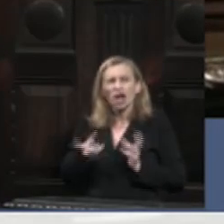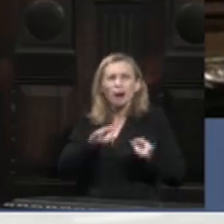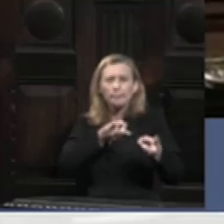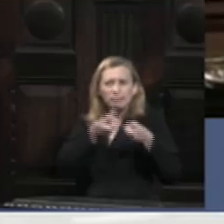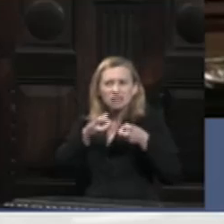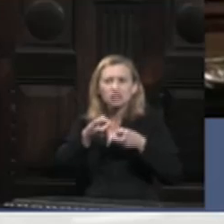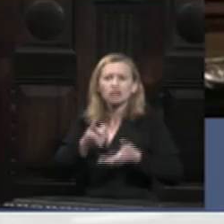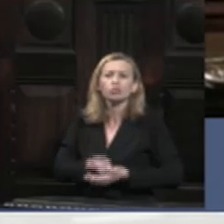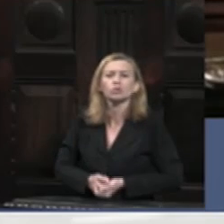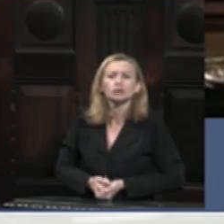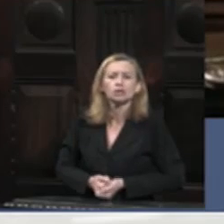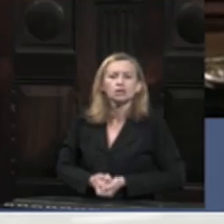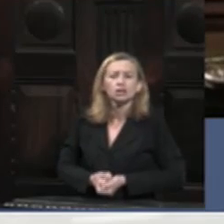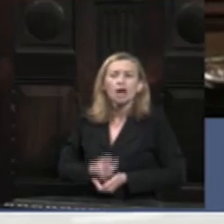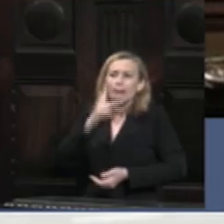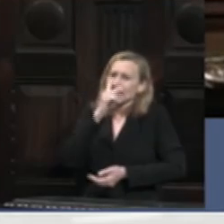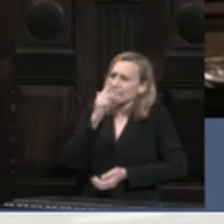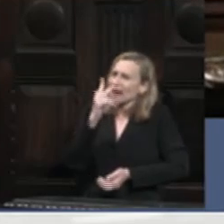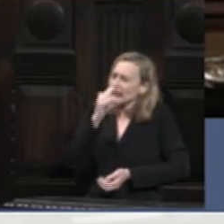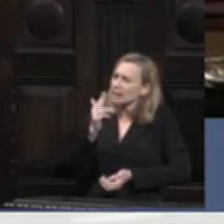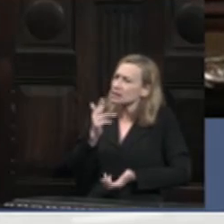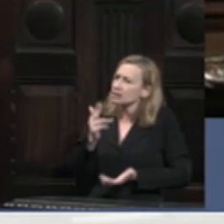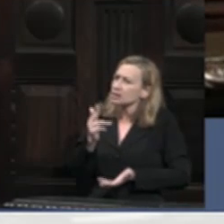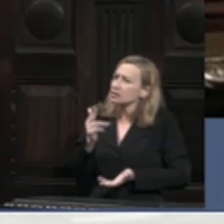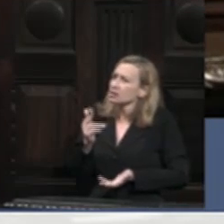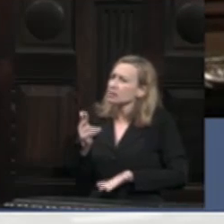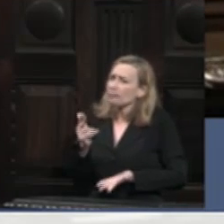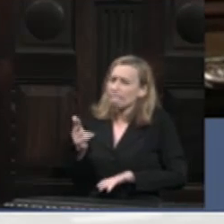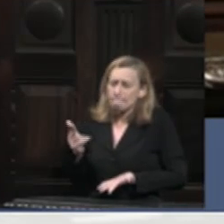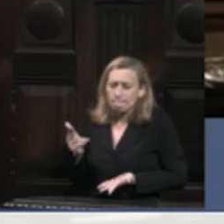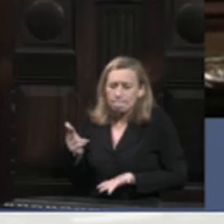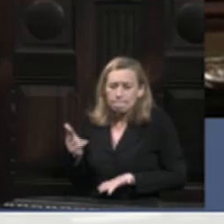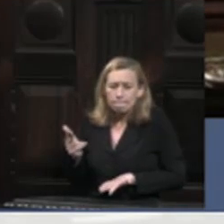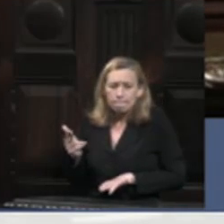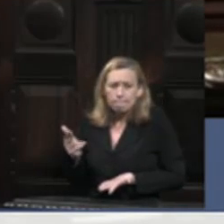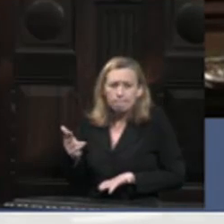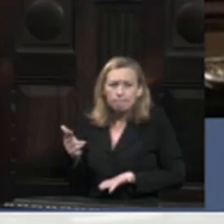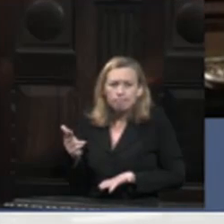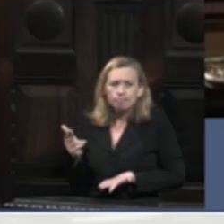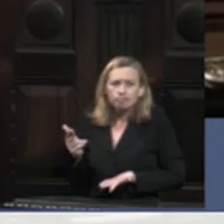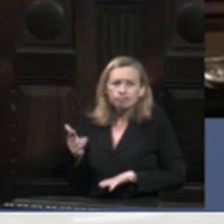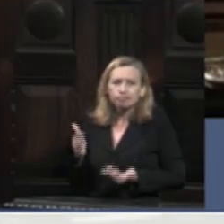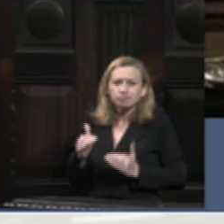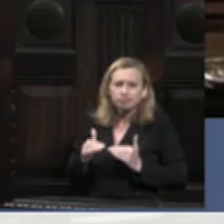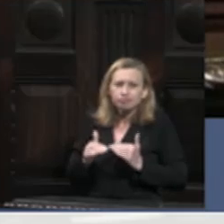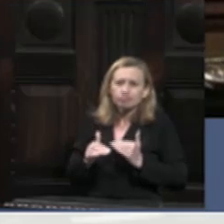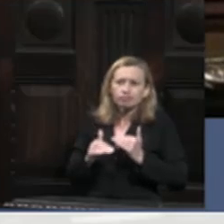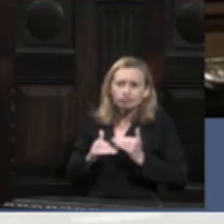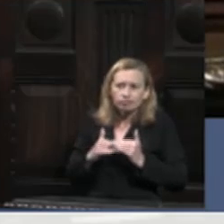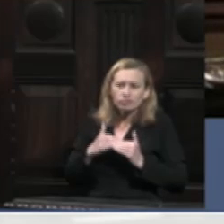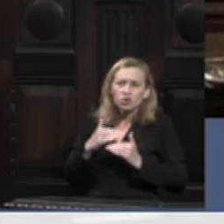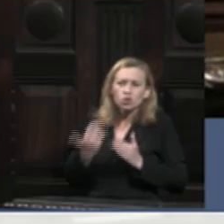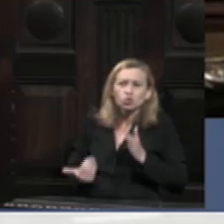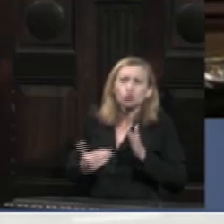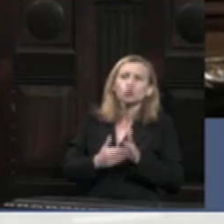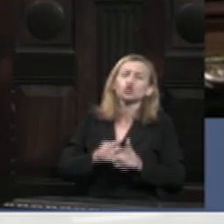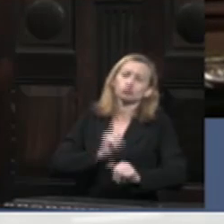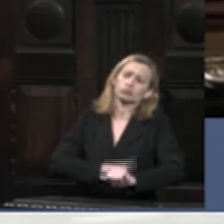de afirmação do ódio, da violência, da intolerância, como mediação, como linguagem, como instrumentos para a